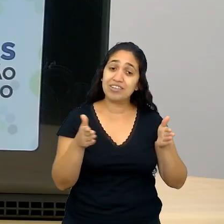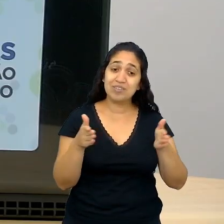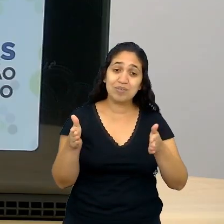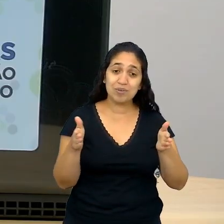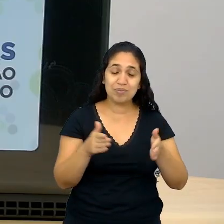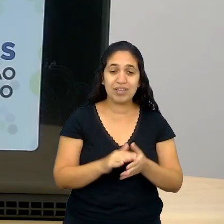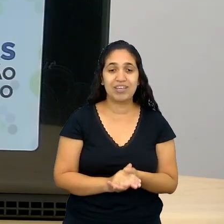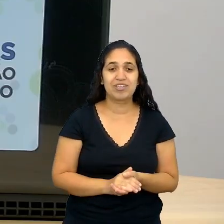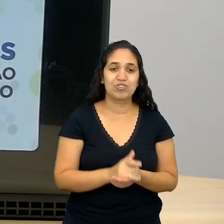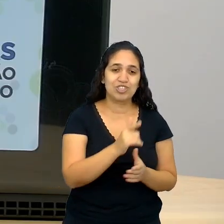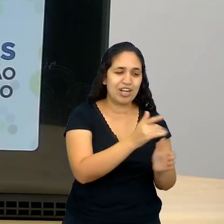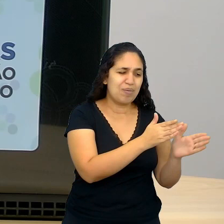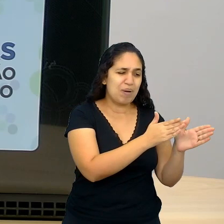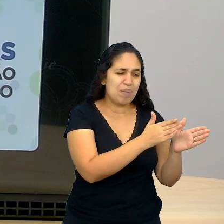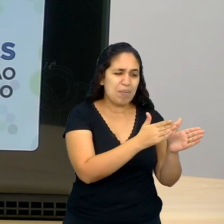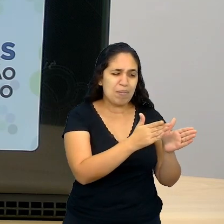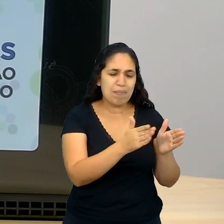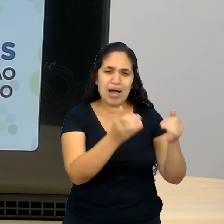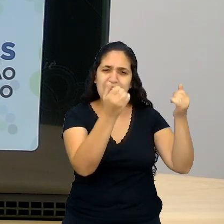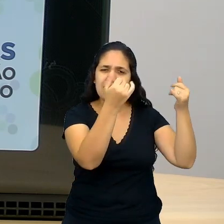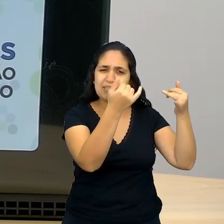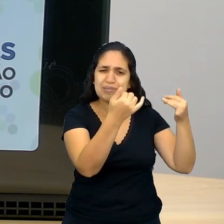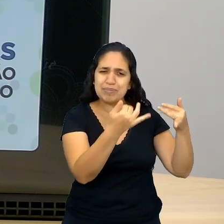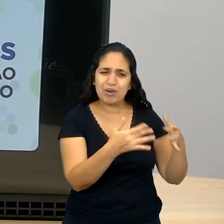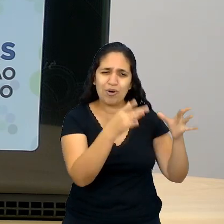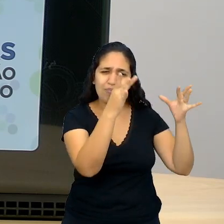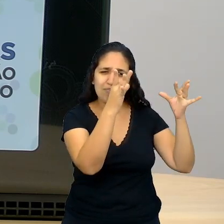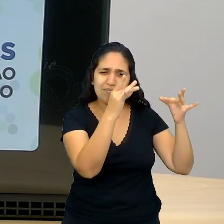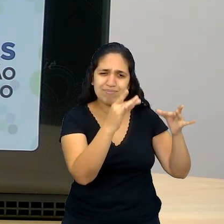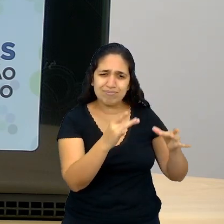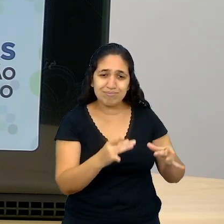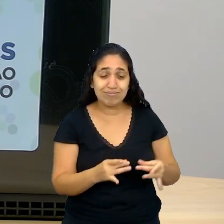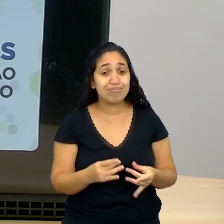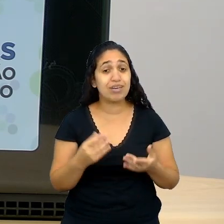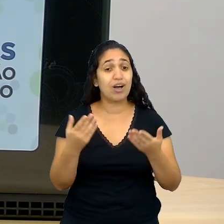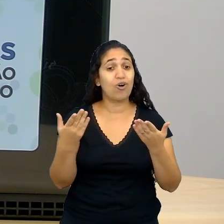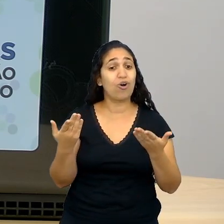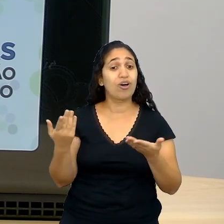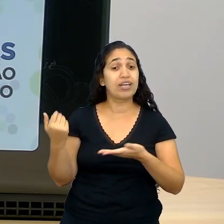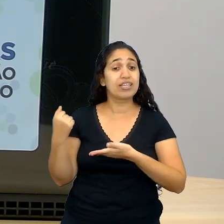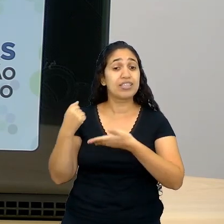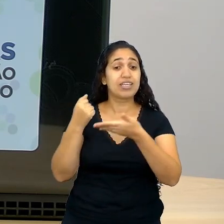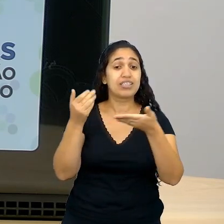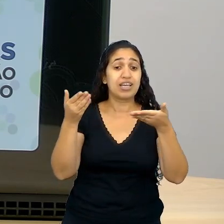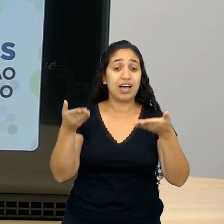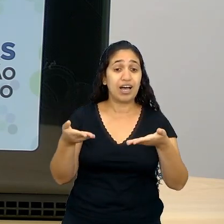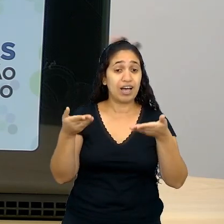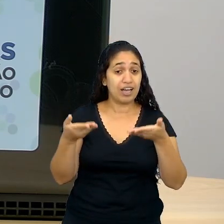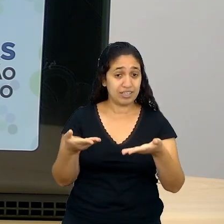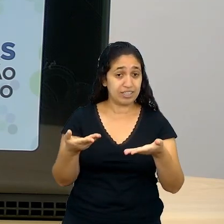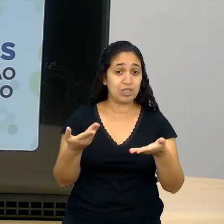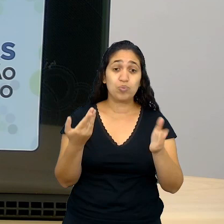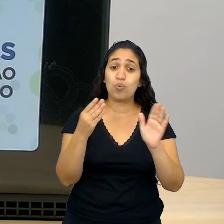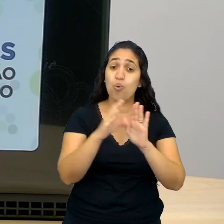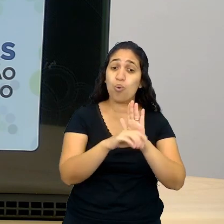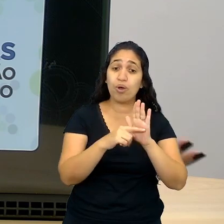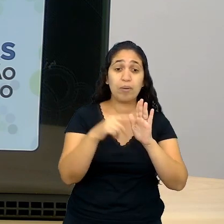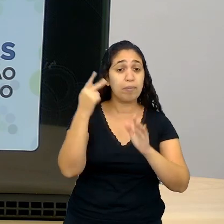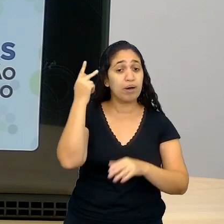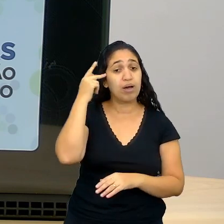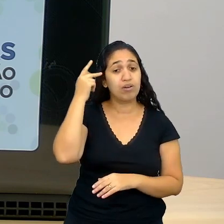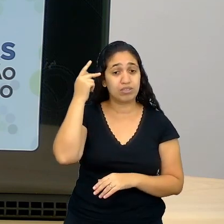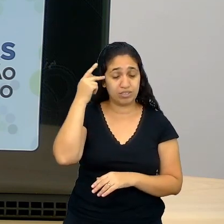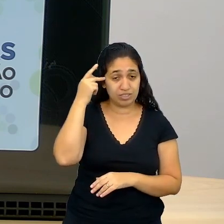né, teve toda essa explanação do Edson Grandzoli e agora nós vamos trazer isso um pouco para o nosso currículo, né, para o currículo